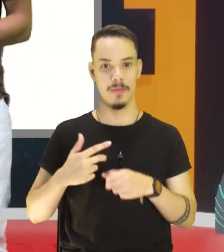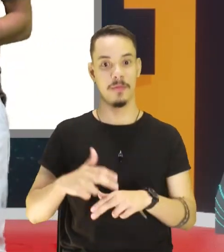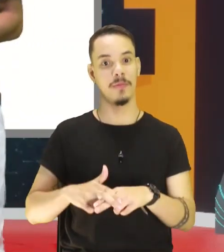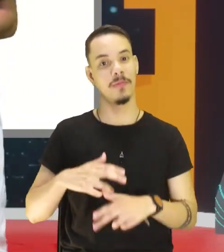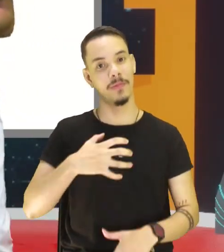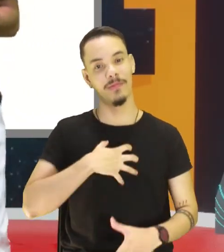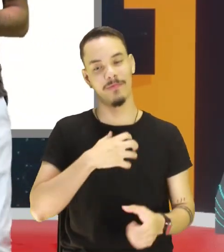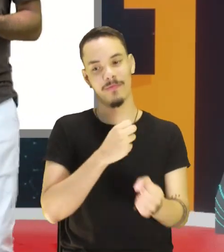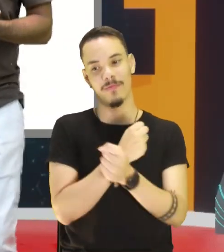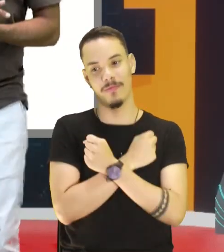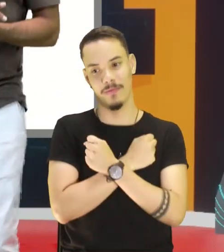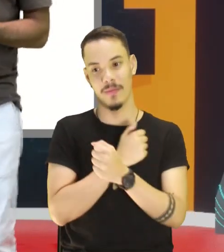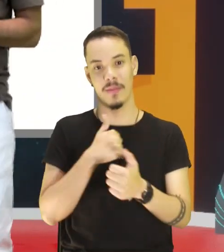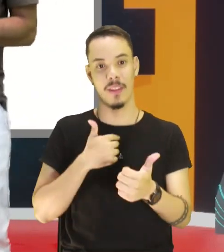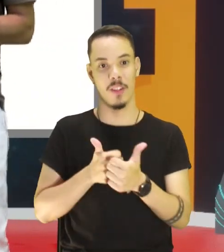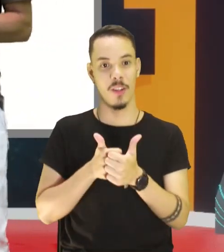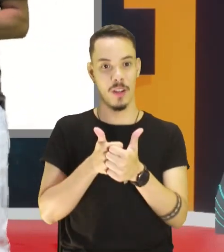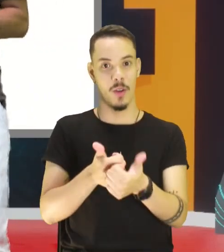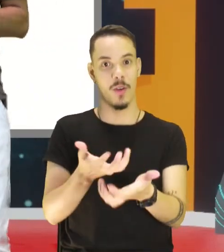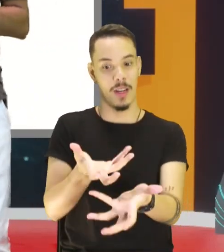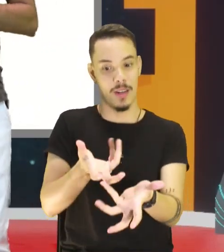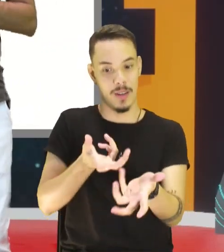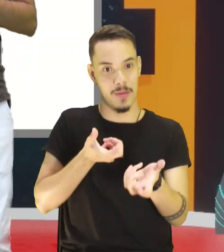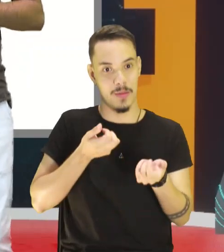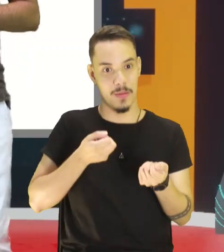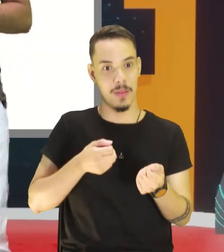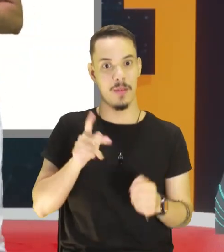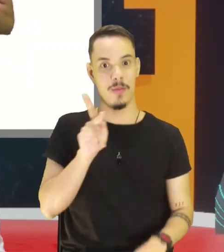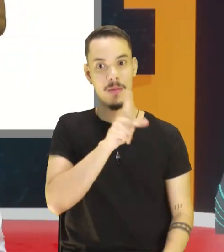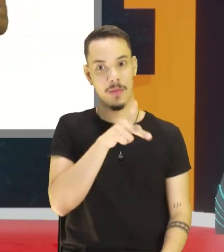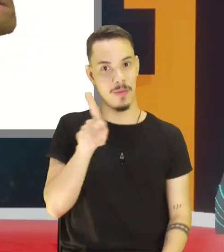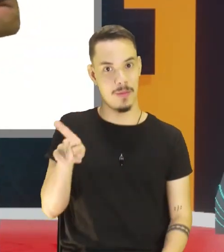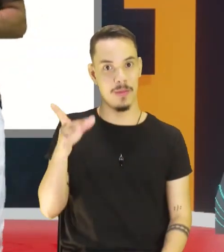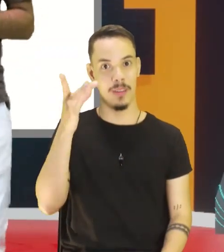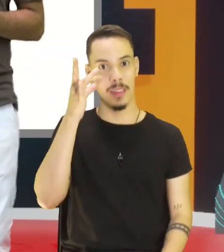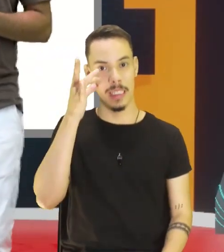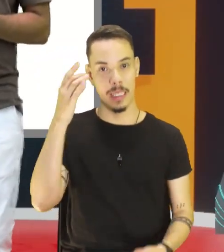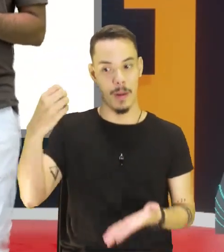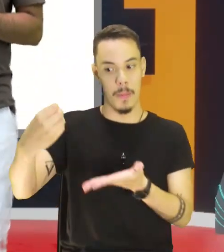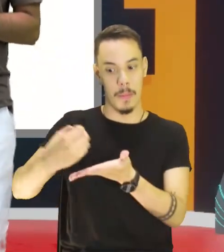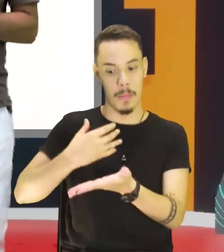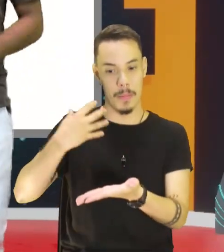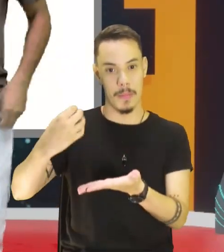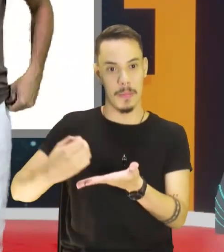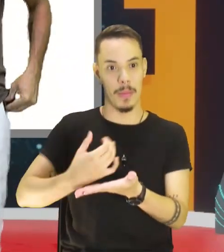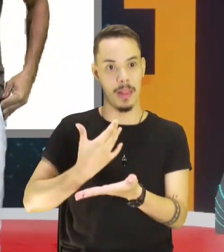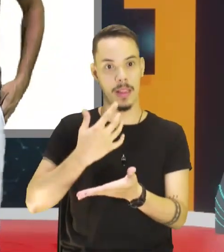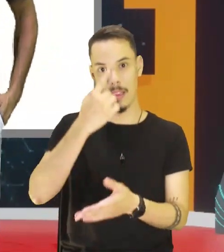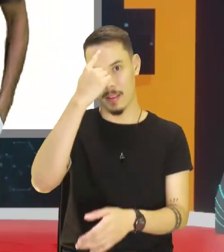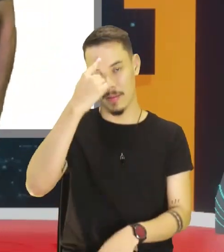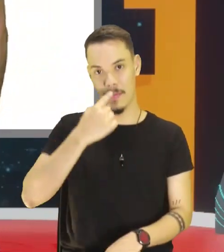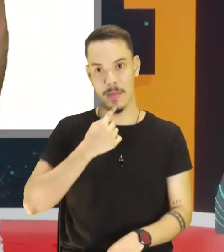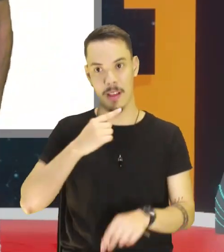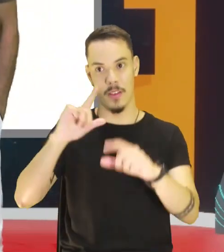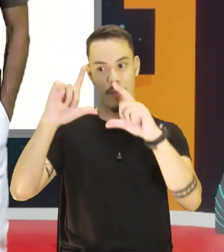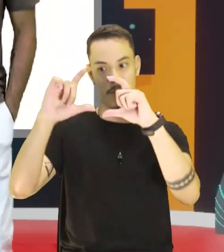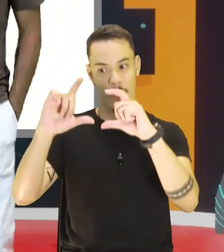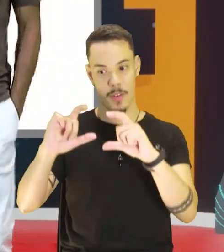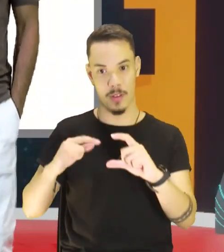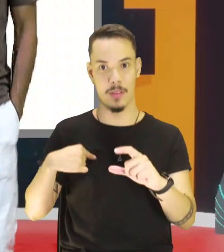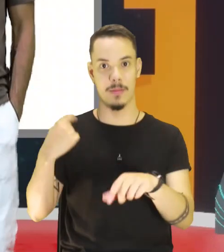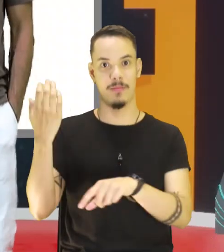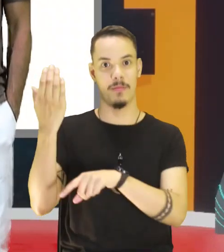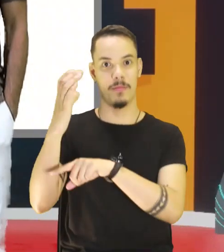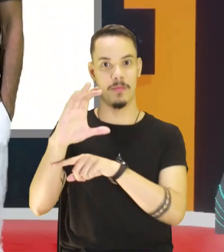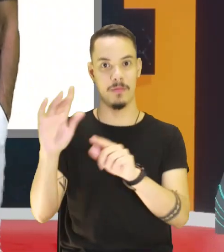nós. Eu fui de acordo com os recebimentos, tá? Os professores presenciais estão mandando as fotos. A gente está colocando nos slides nas